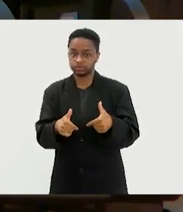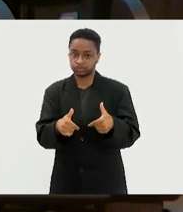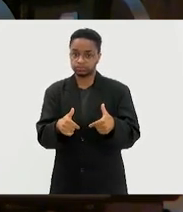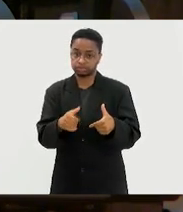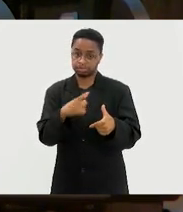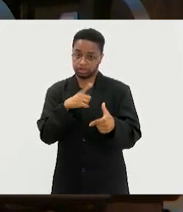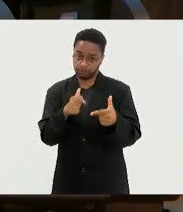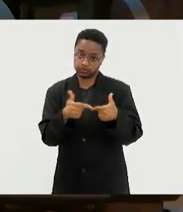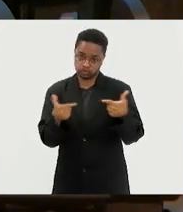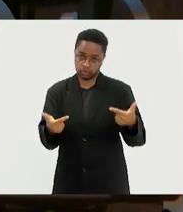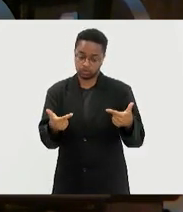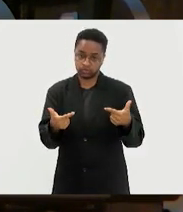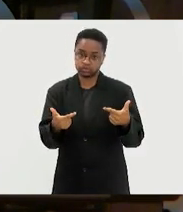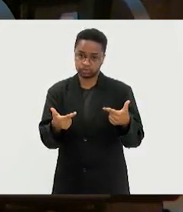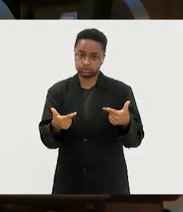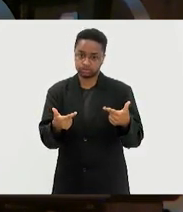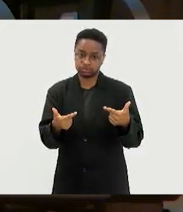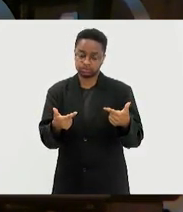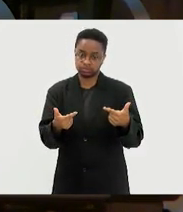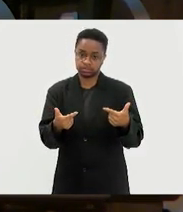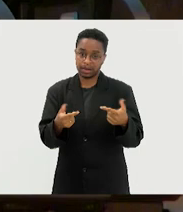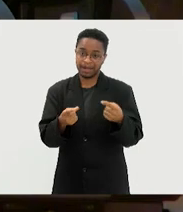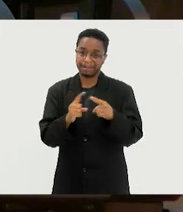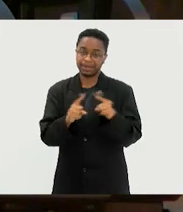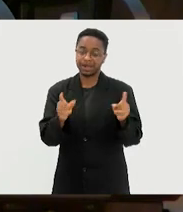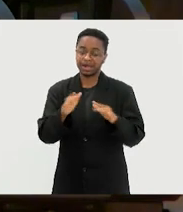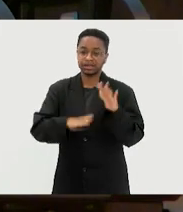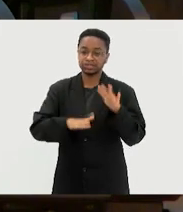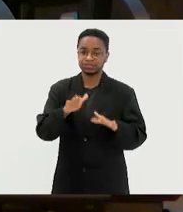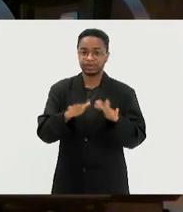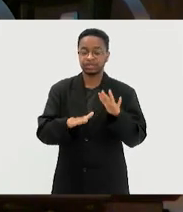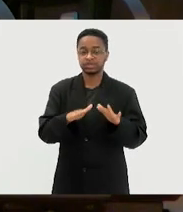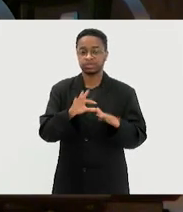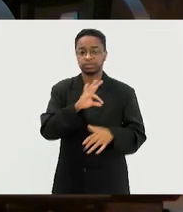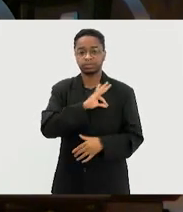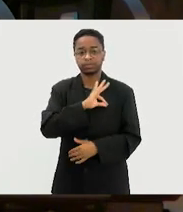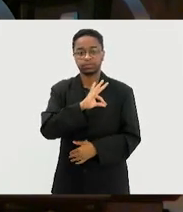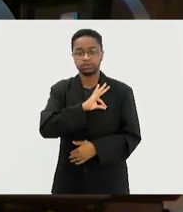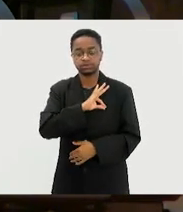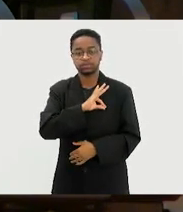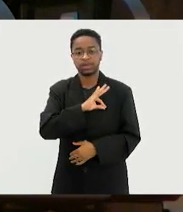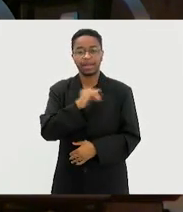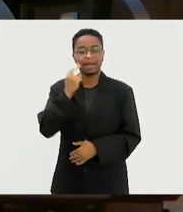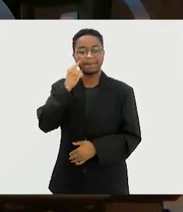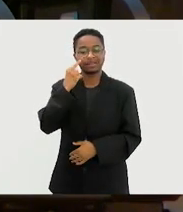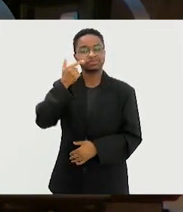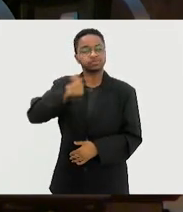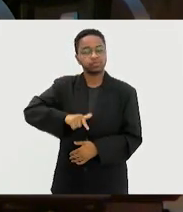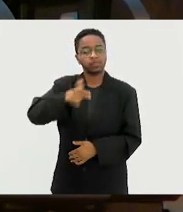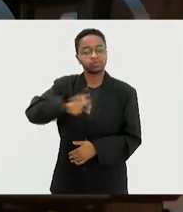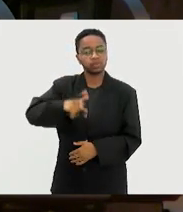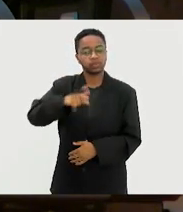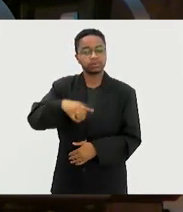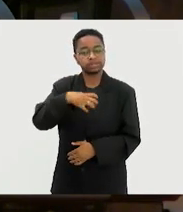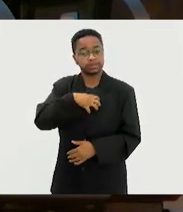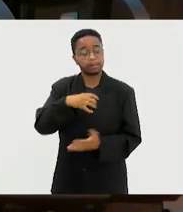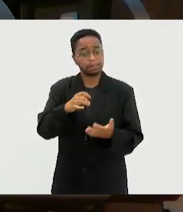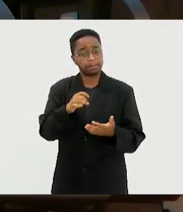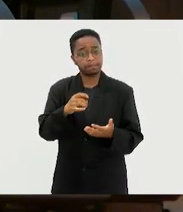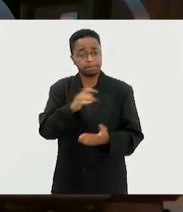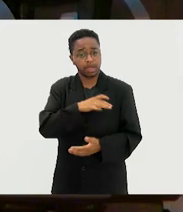sorte, e às vezes o policial, deputado Átila, ele pensa 10 vezes com medo.